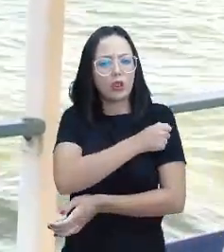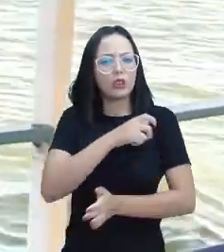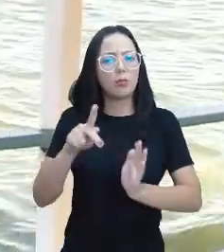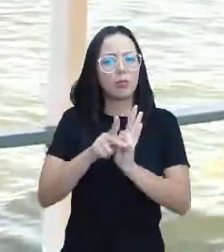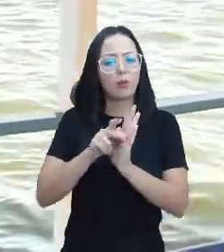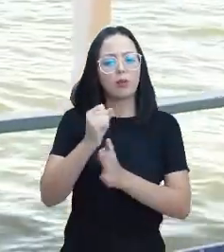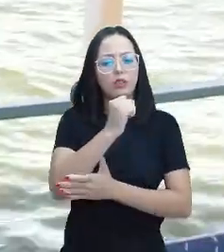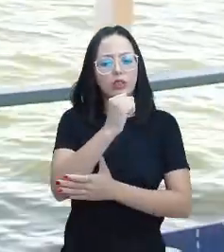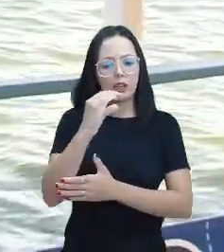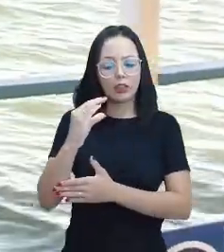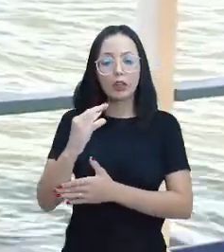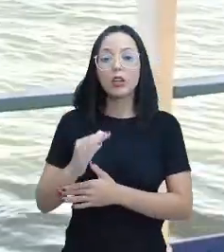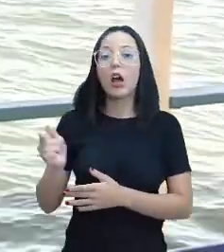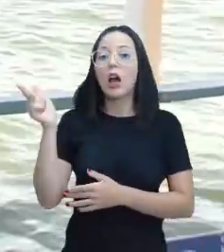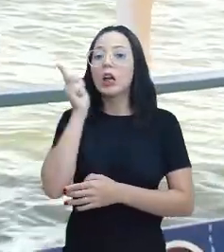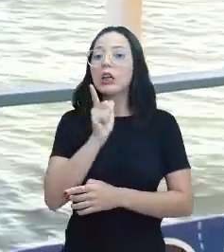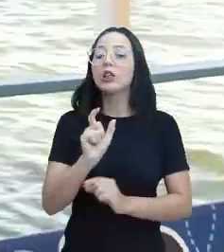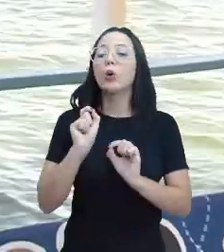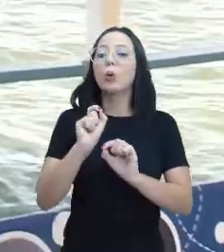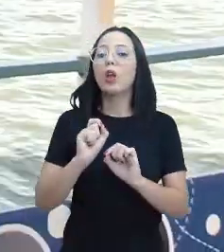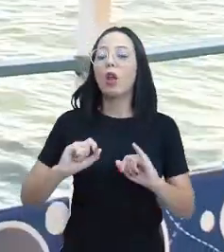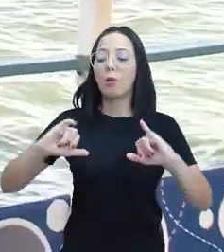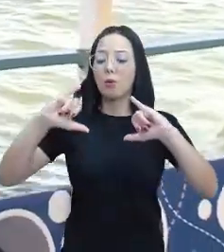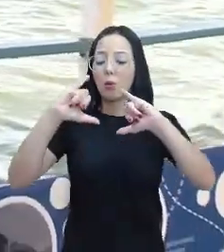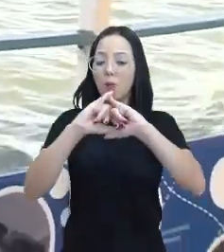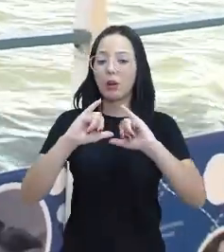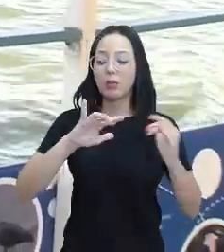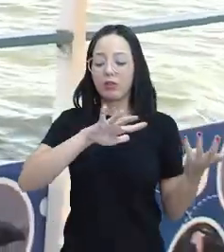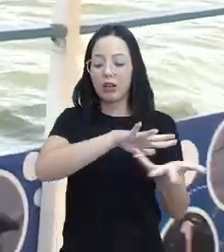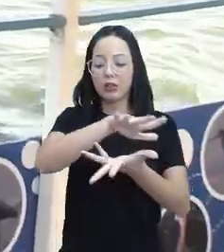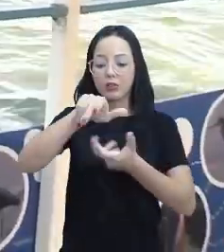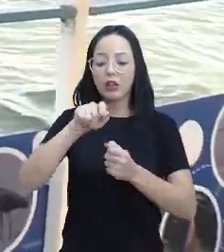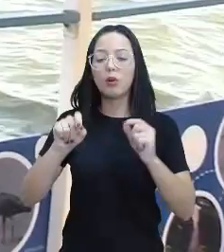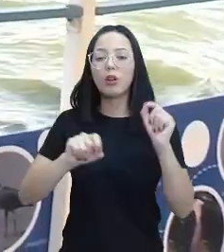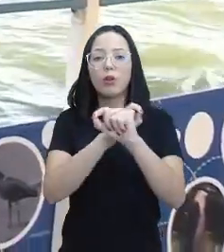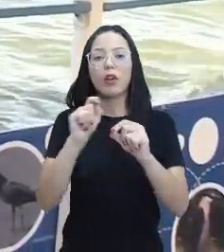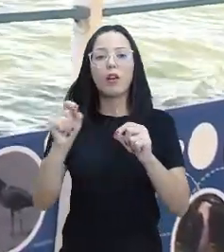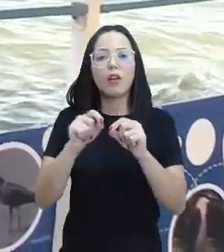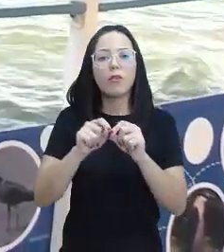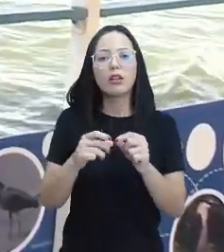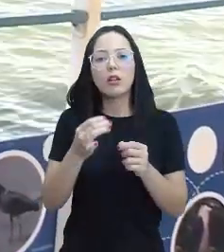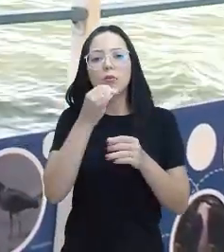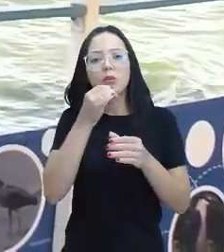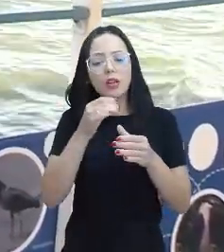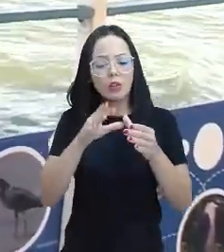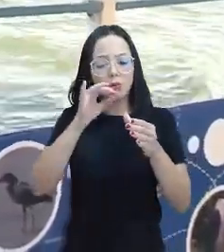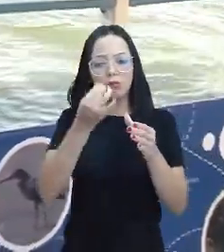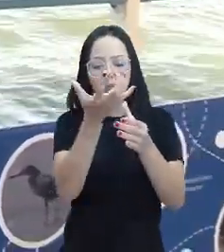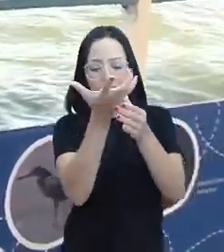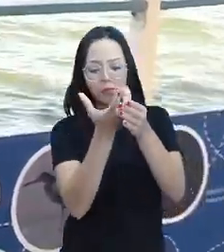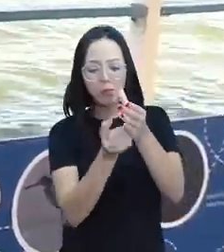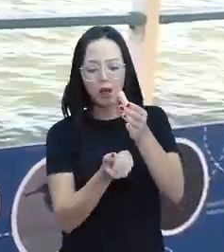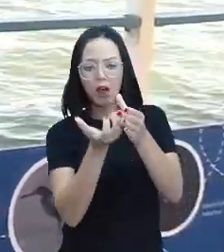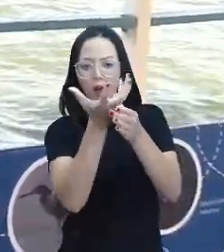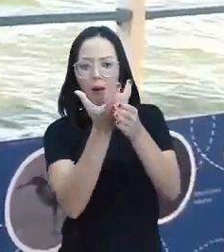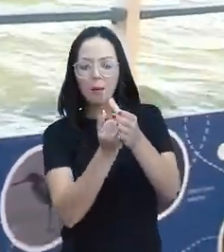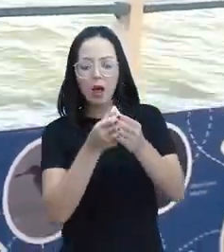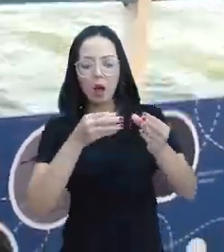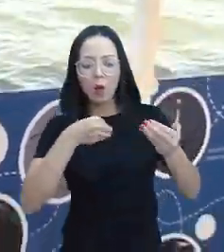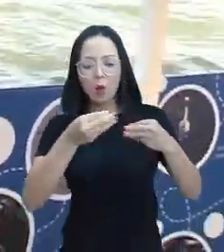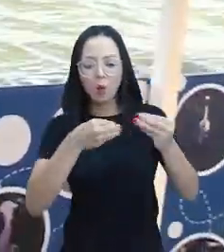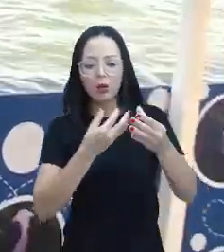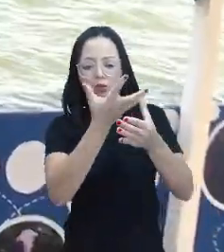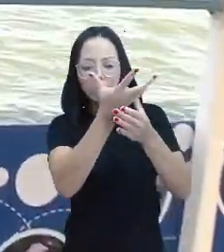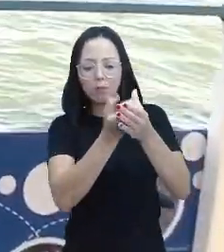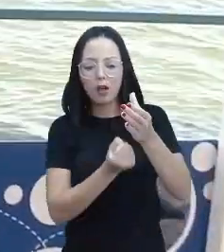Catarina, ganhou um prêmio internacional que foi justamente fazer um filtro para filtrar os microplásticos. E nisso